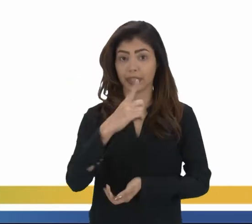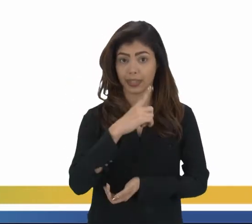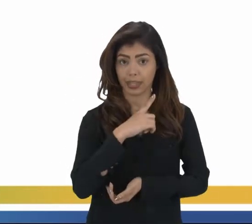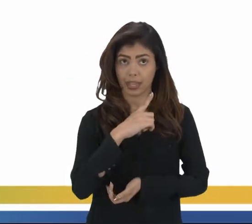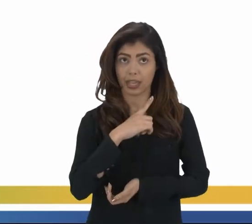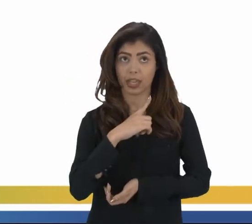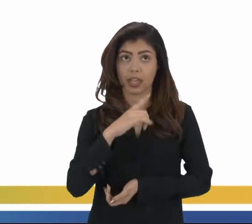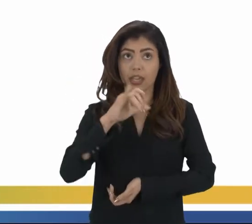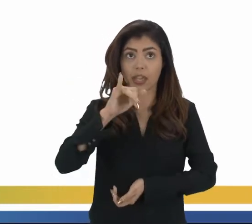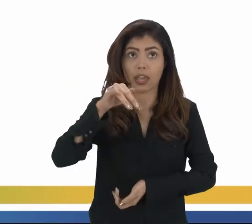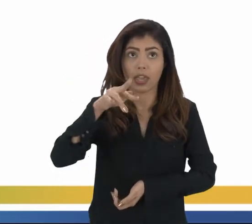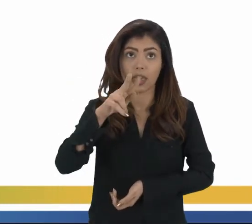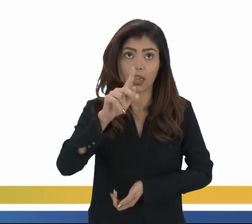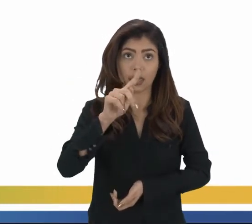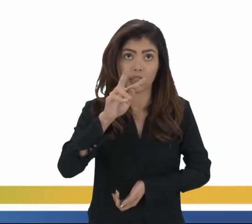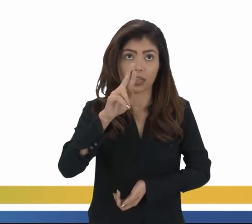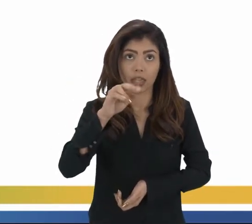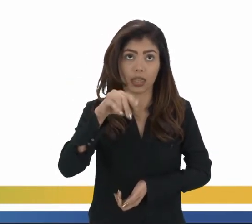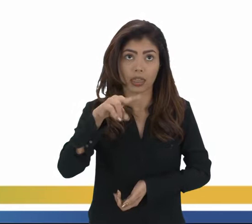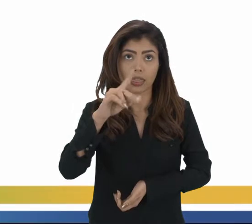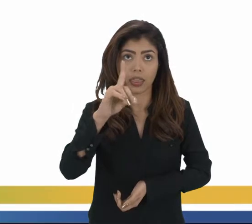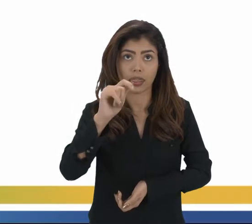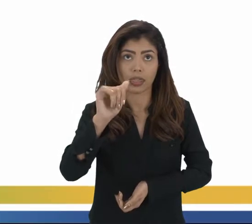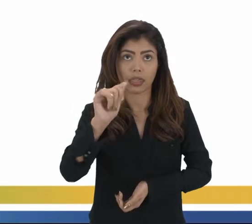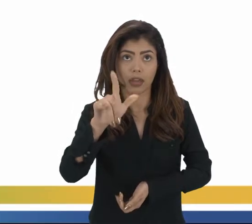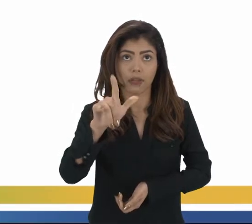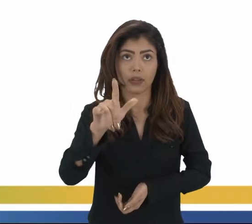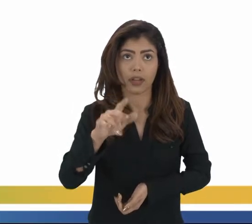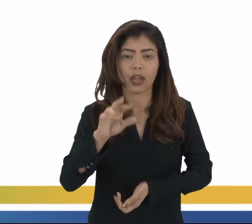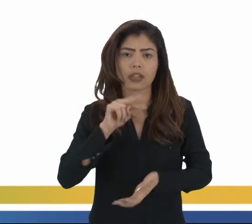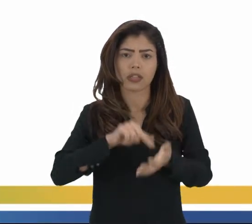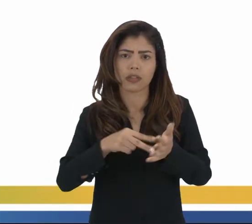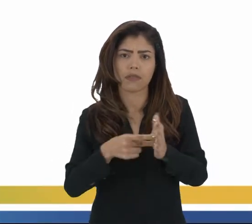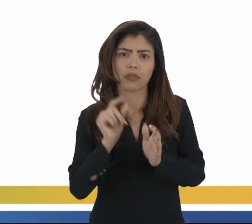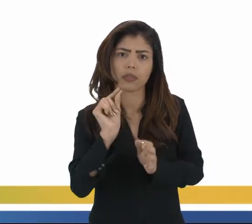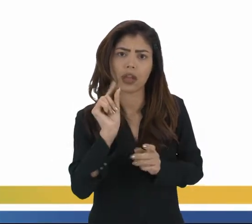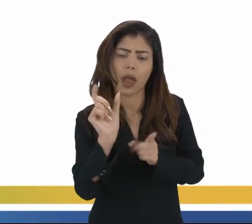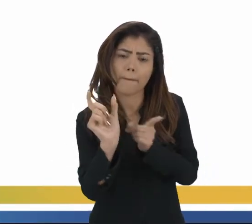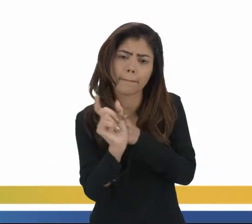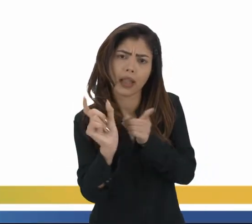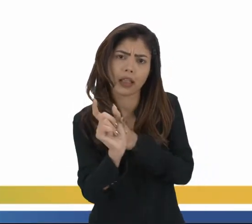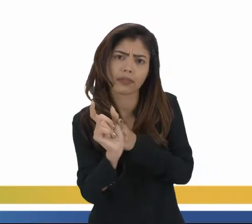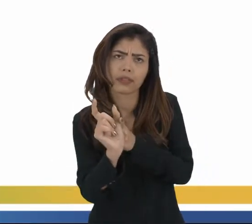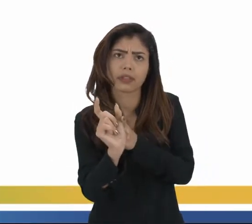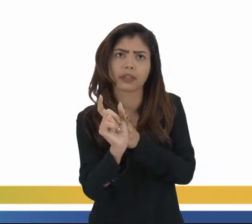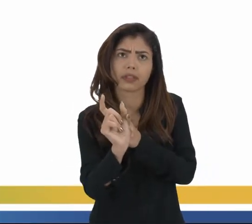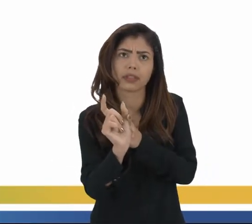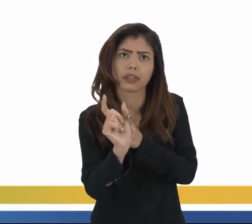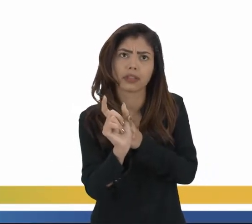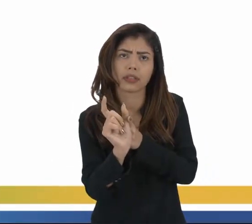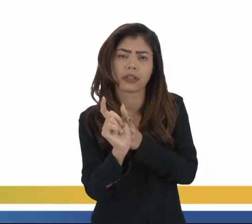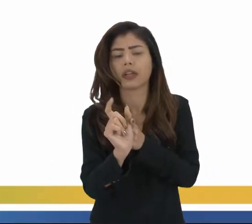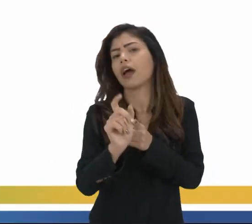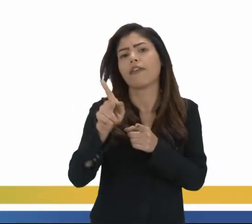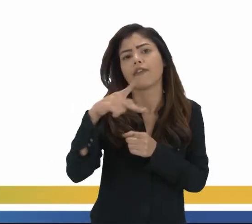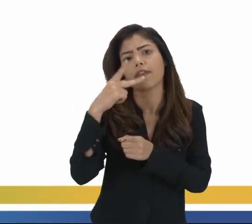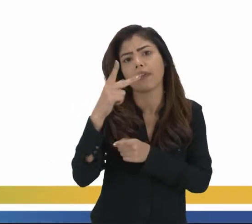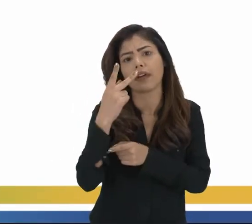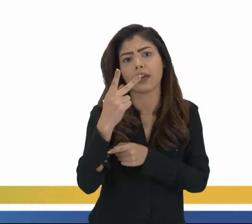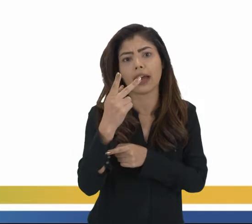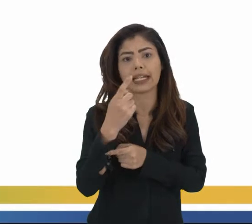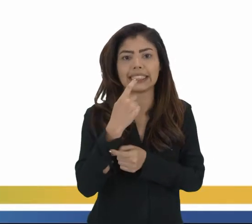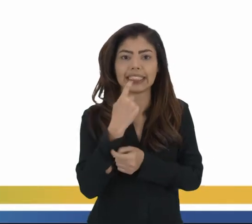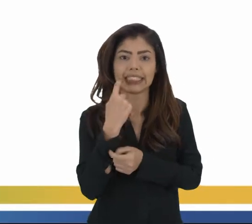língua interdental, que isso significa algumas palavras como cereza, a língua é pronunciada entre